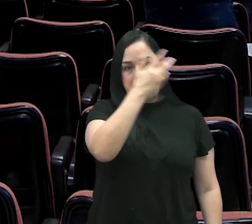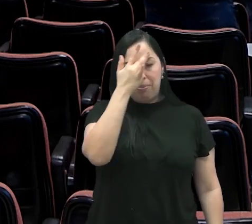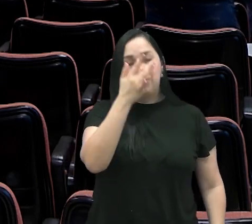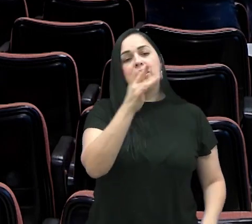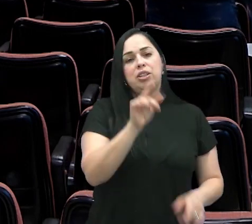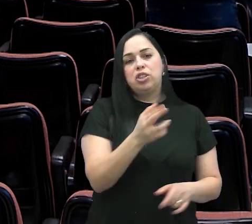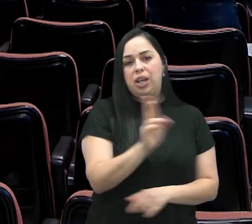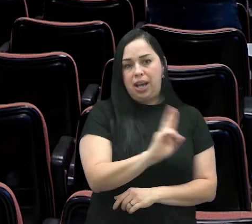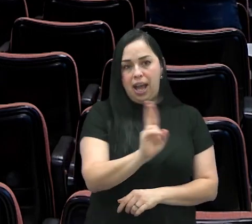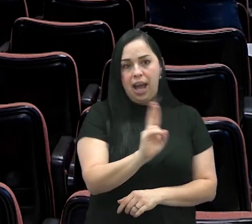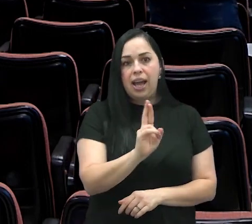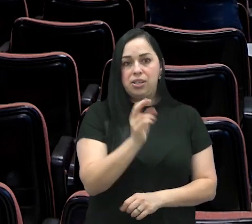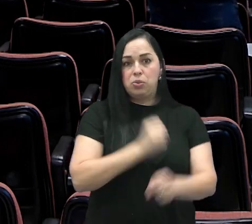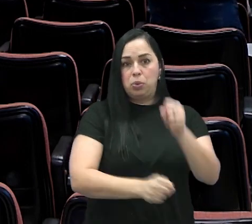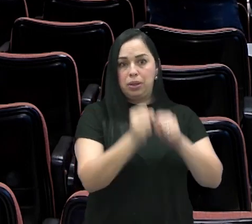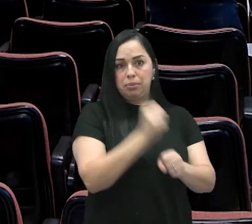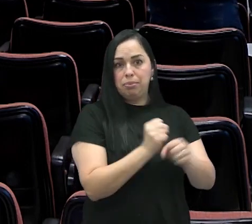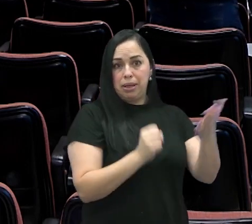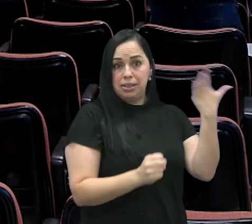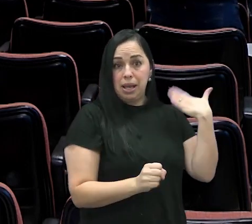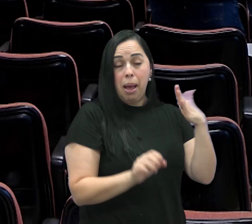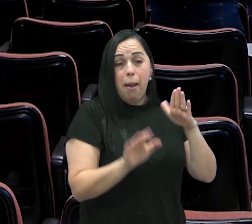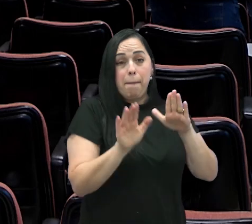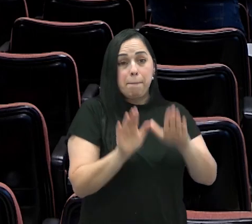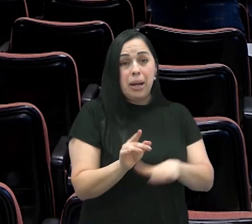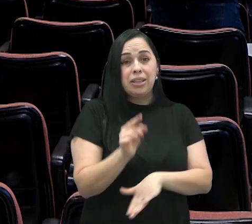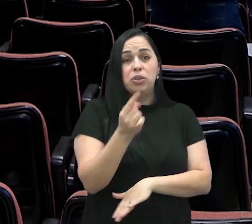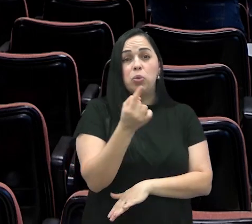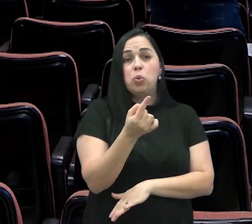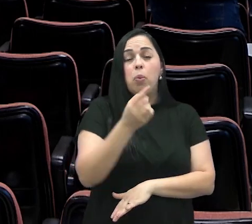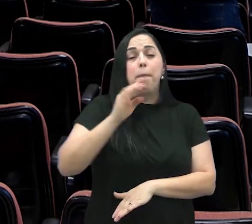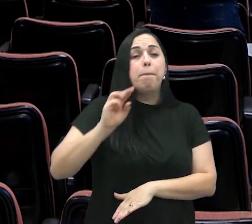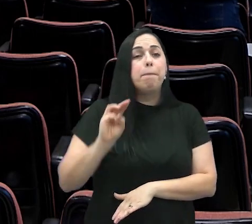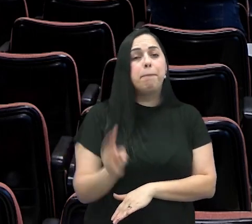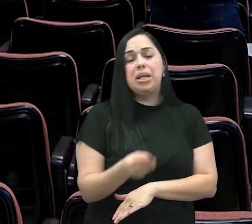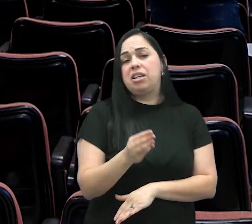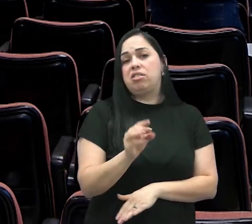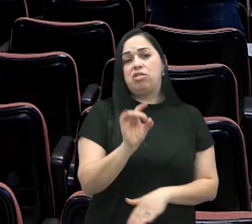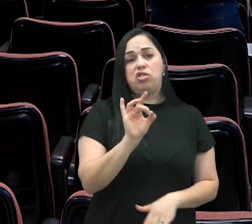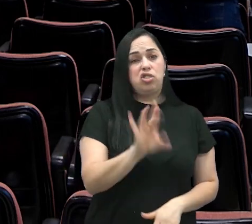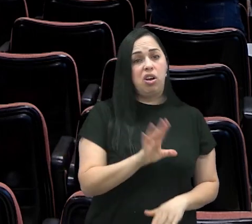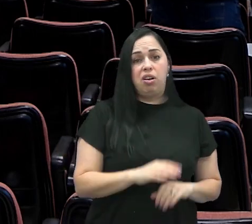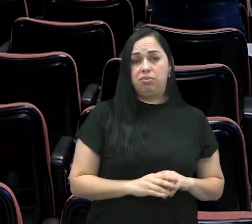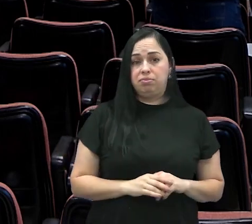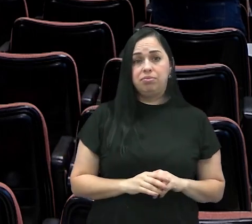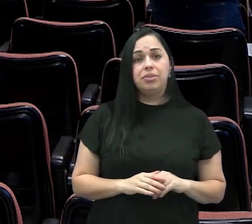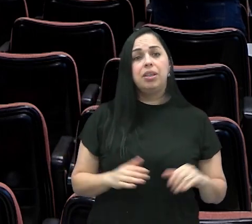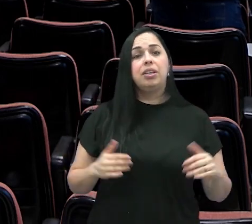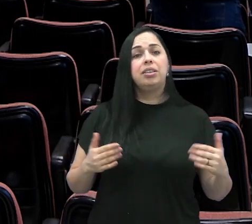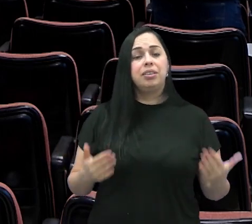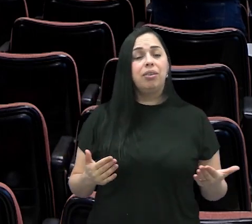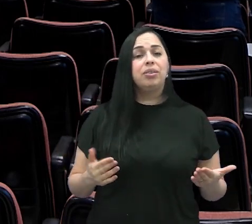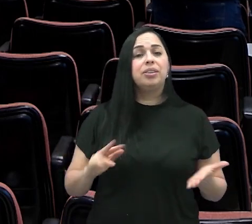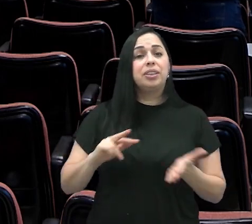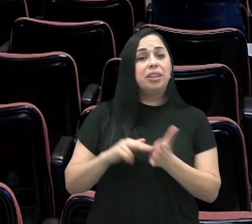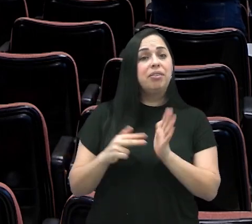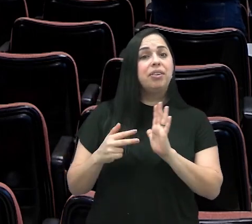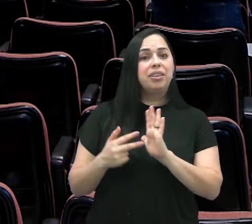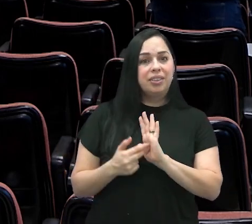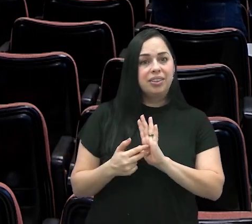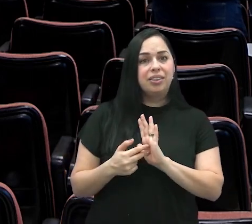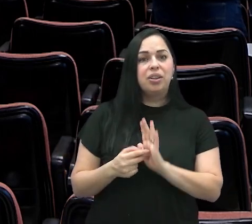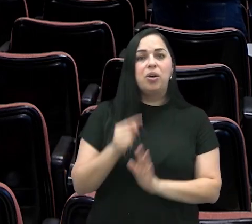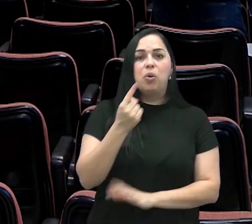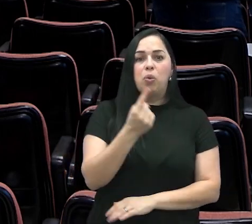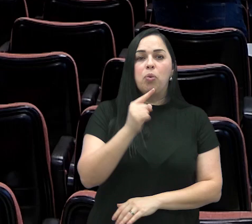doações vindas do imposto de renda no ano de 2024. Porém, apenas 1.400.000 foram obtidos, o que